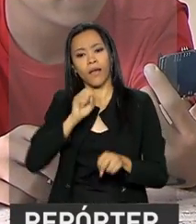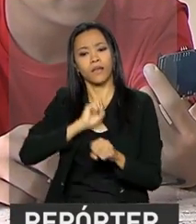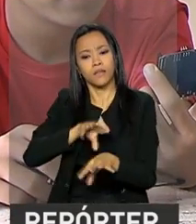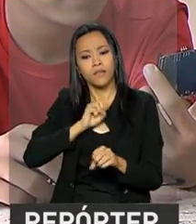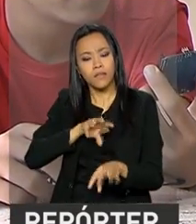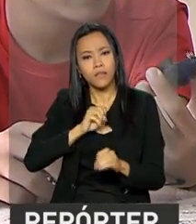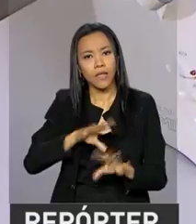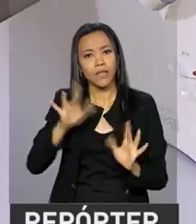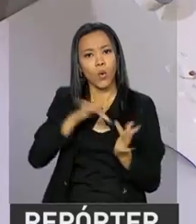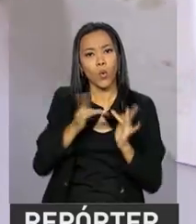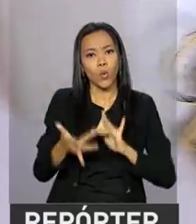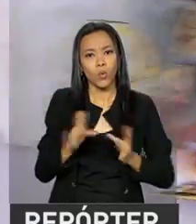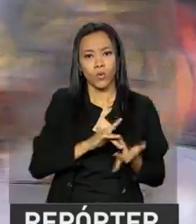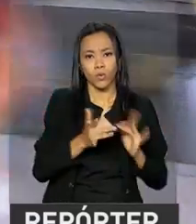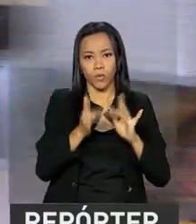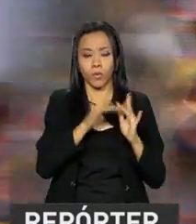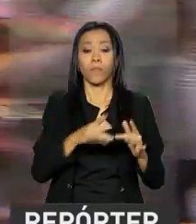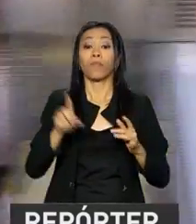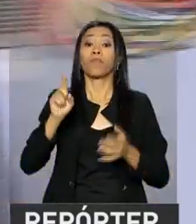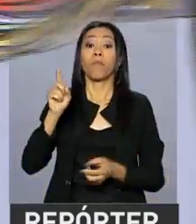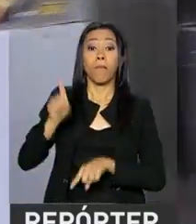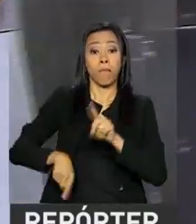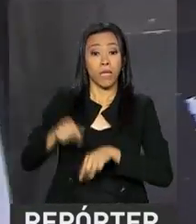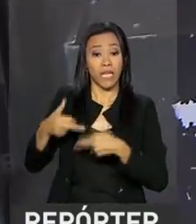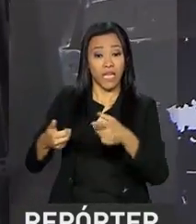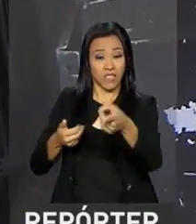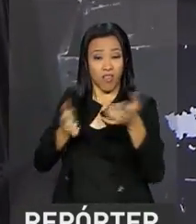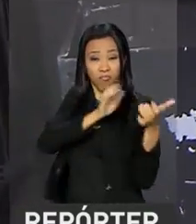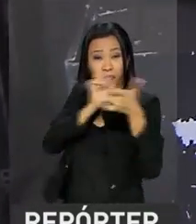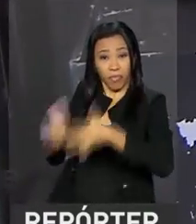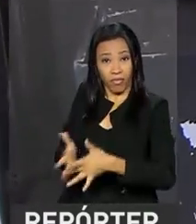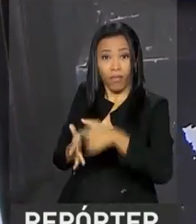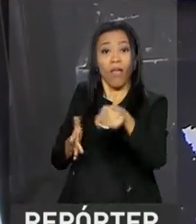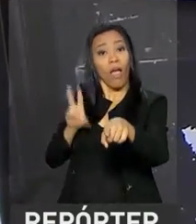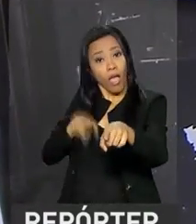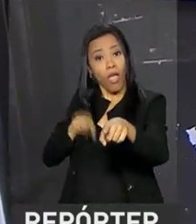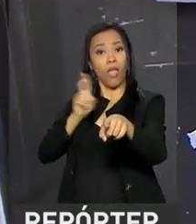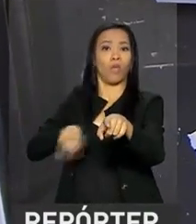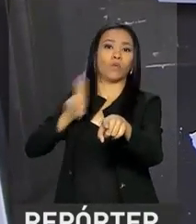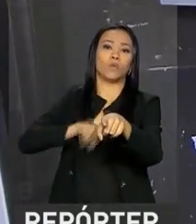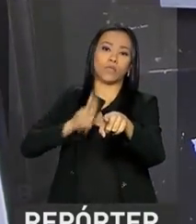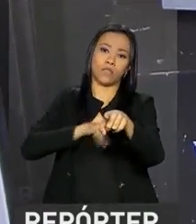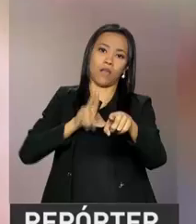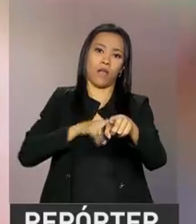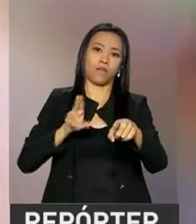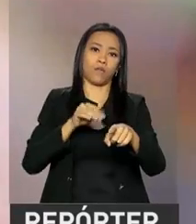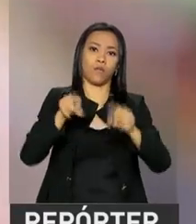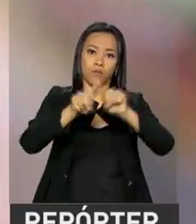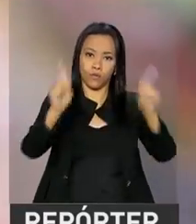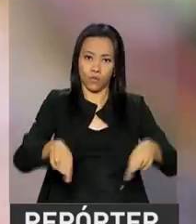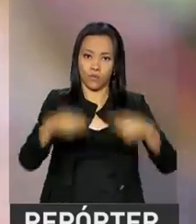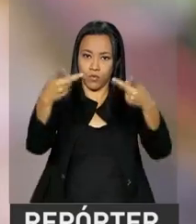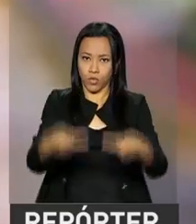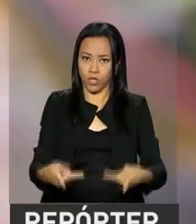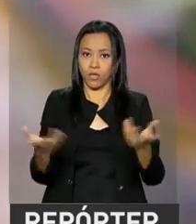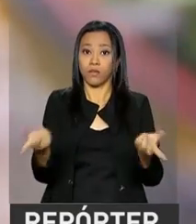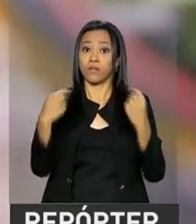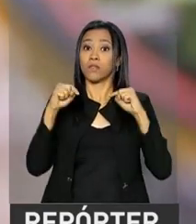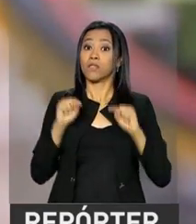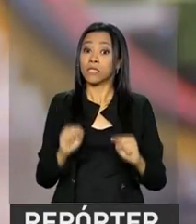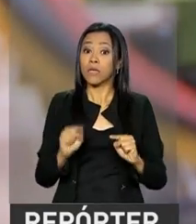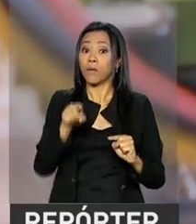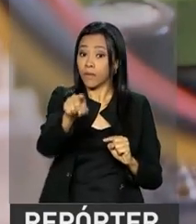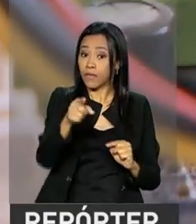forma integrada. Materiais descartados também são usados para o desenvolvimento dos projetos. E assim, além